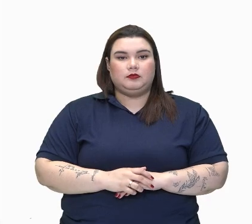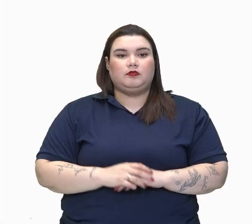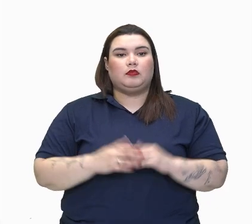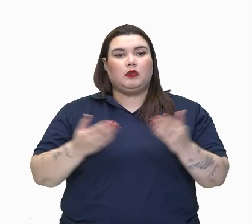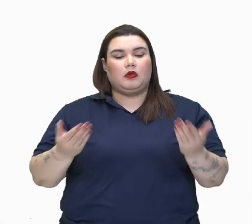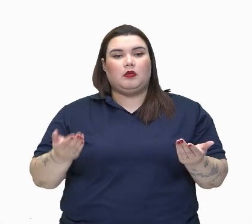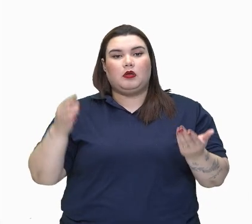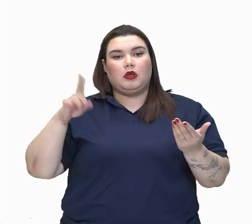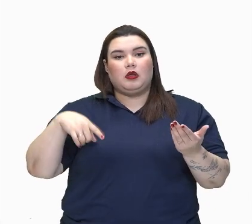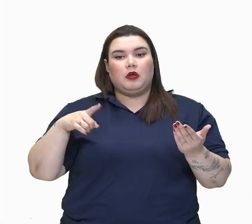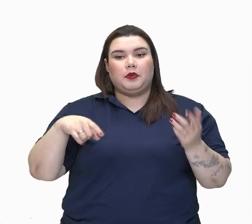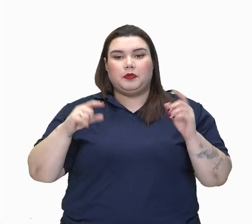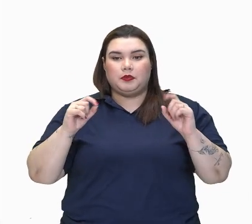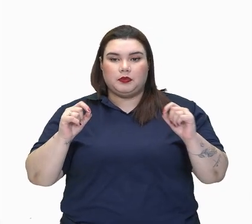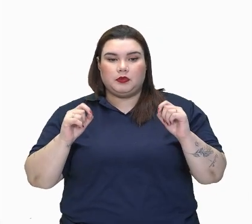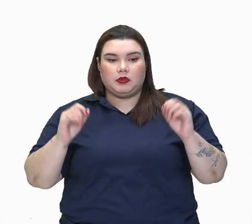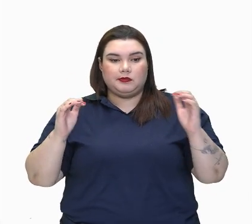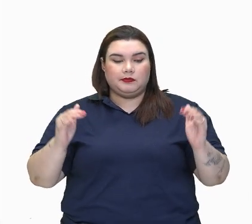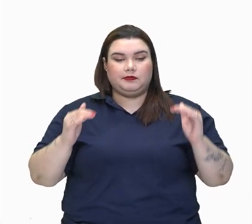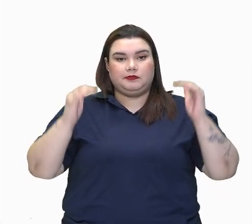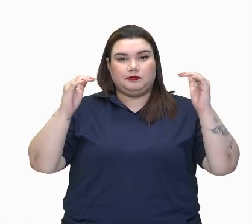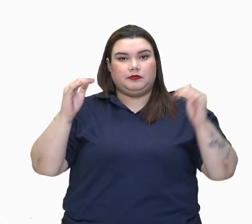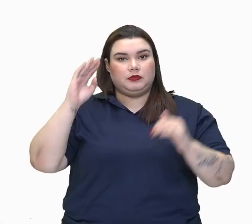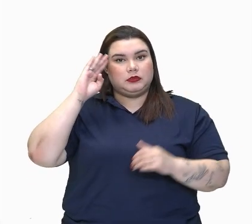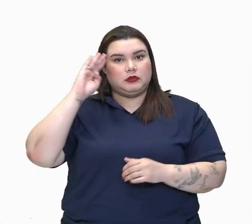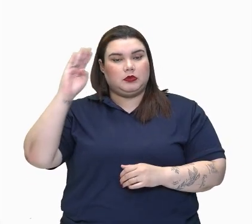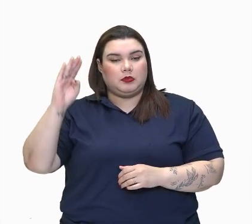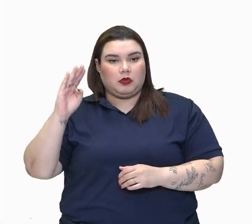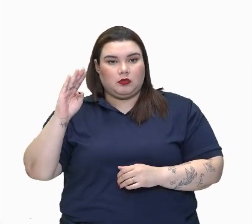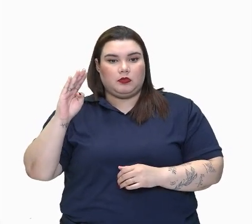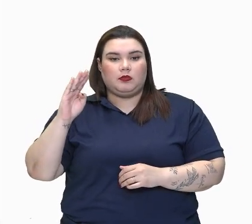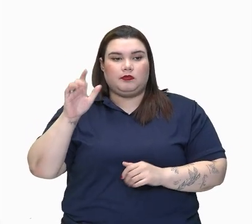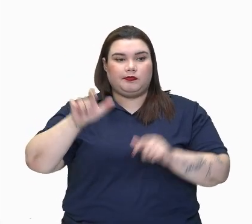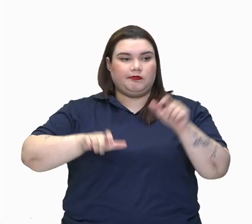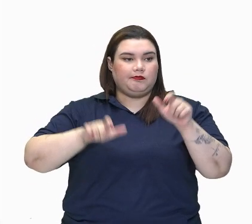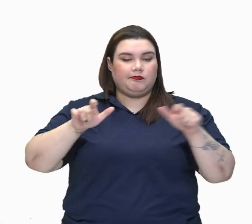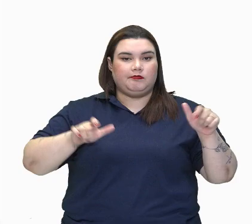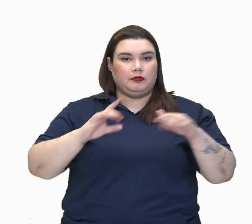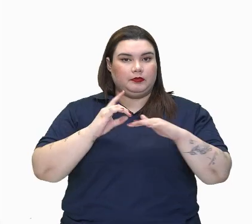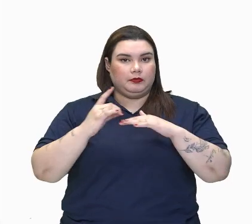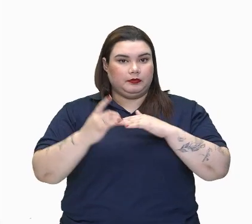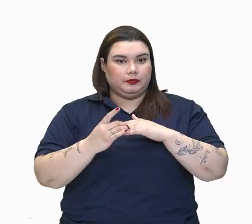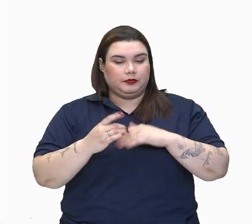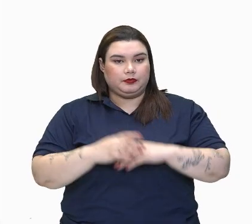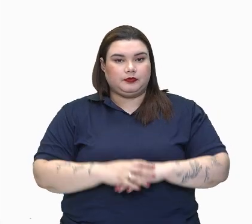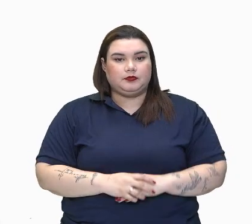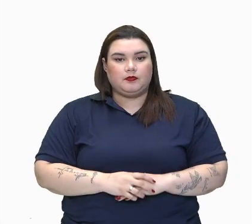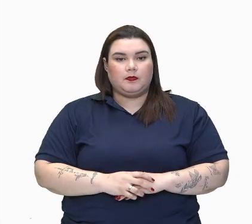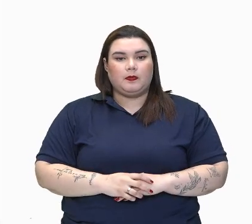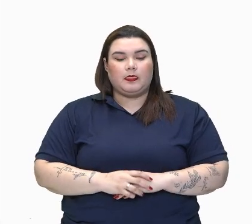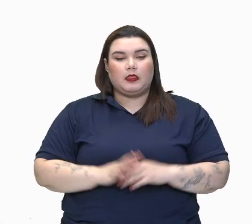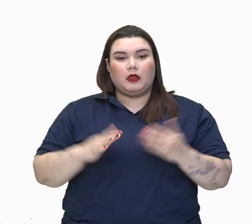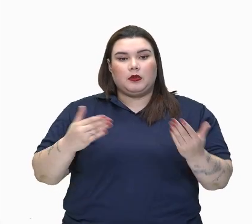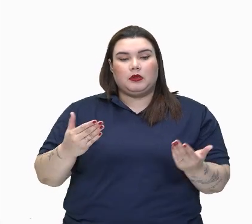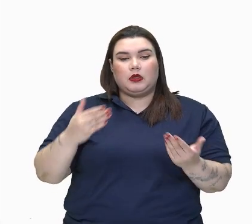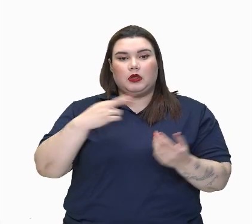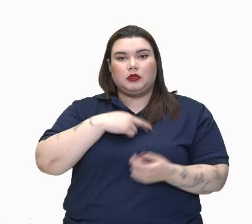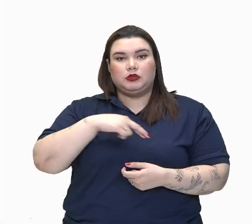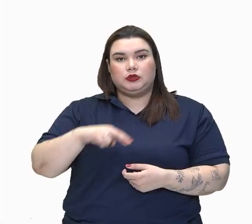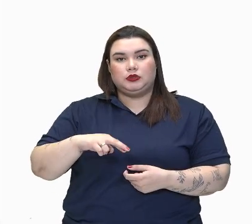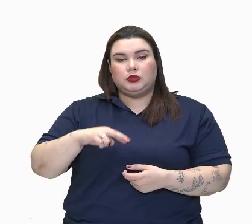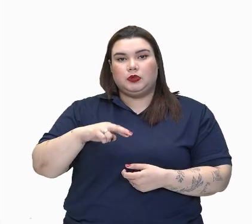Era a autoridade máxima, né, entre aqueles deuses. No hinduísmo, nós